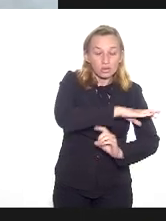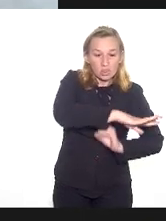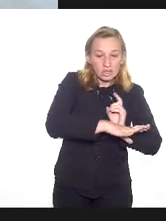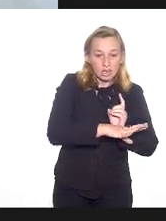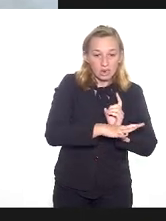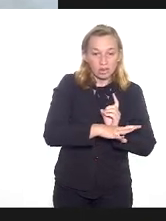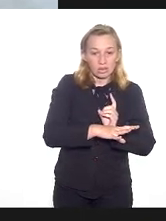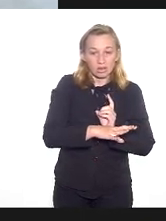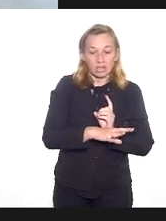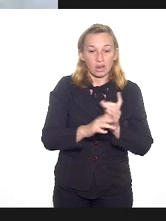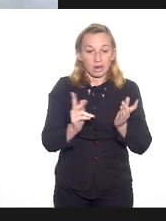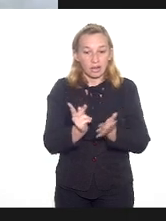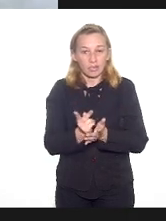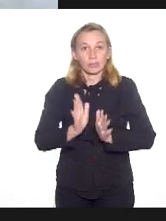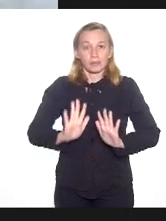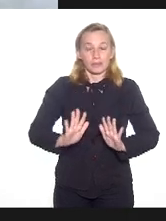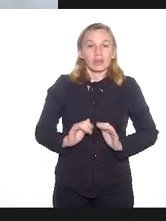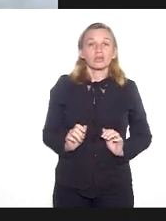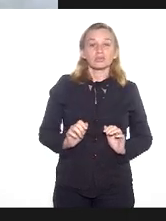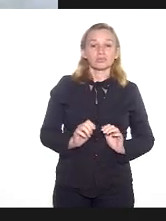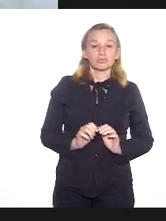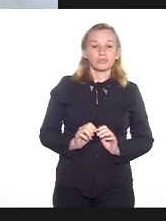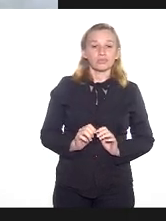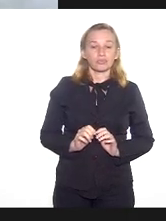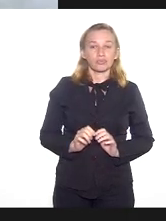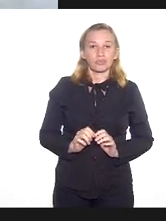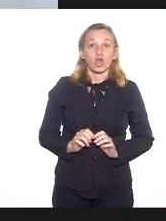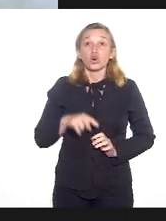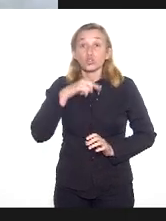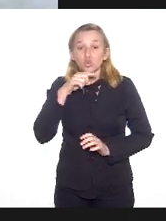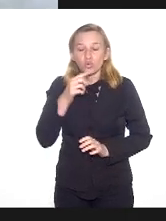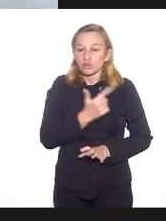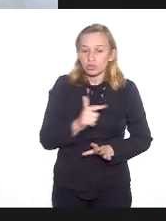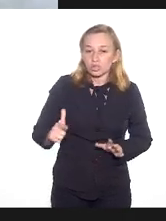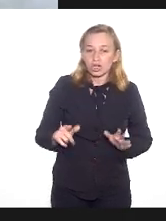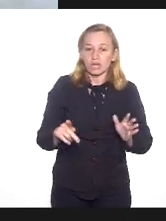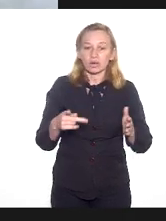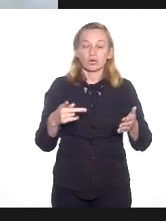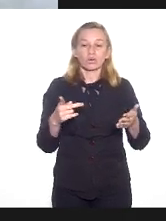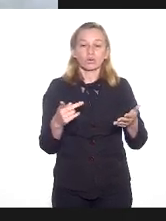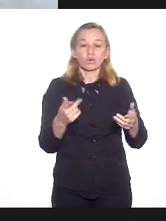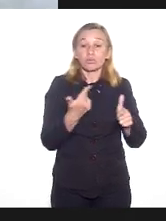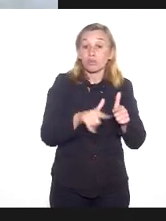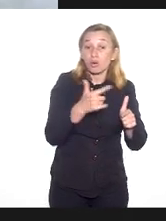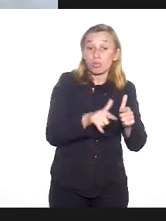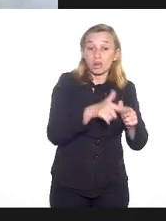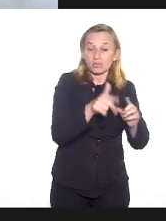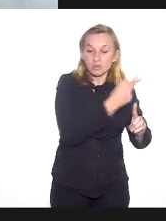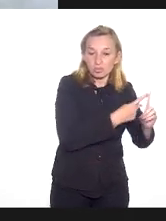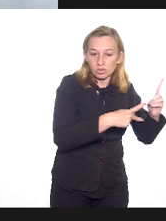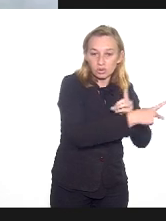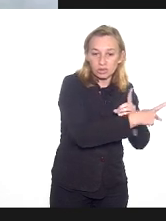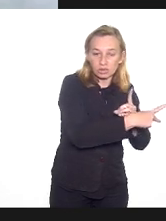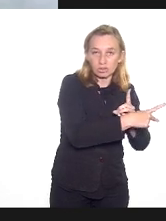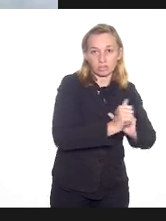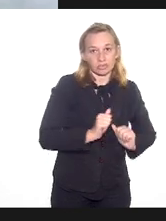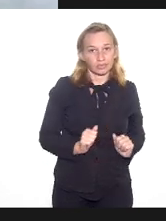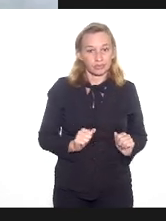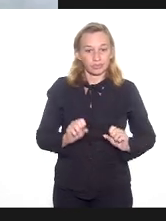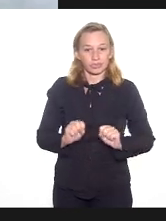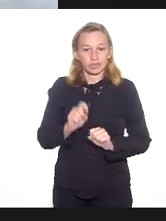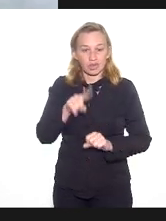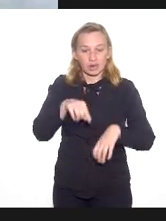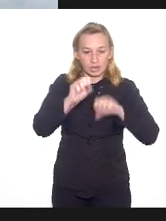e anacrônico. Não nos resta fagulha de dúvida que o problema do regime previdenciário é sistêmico e o